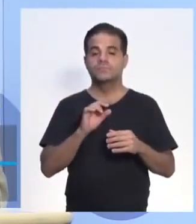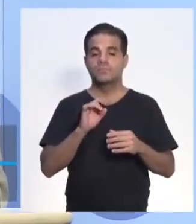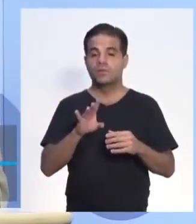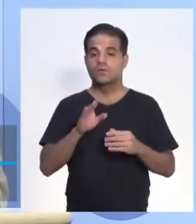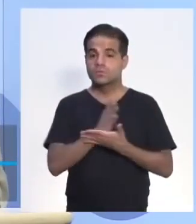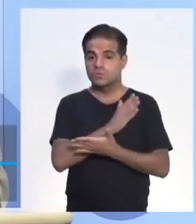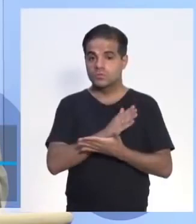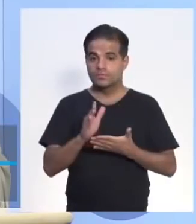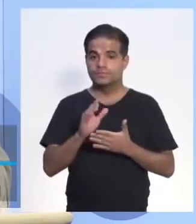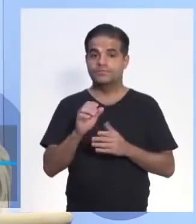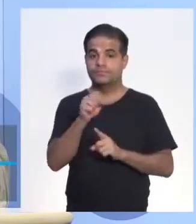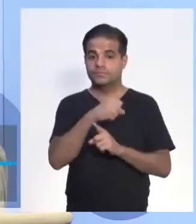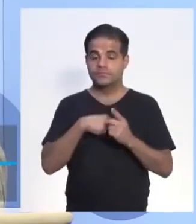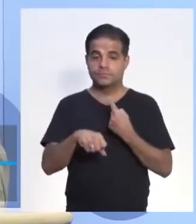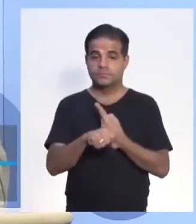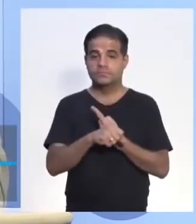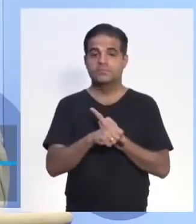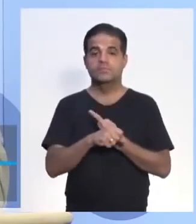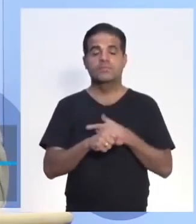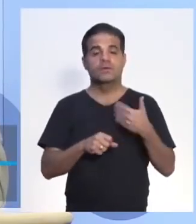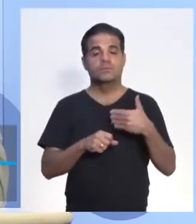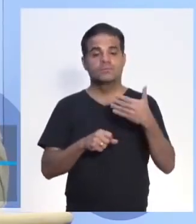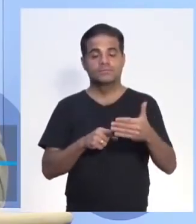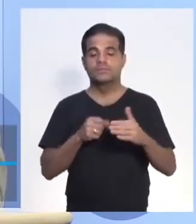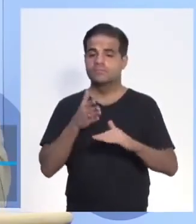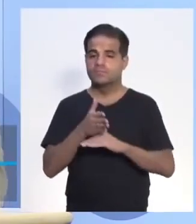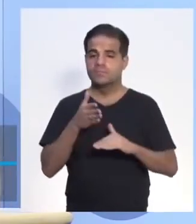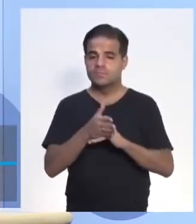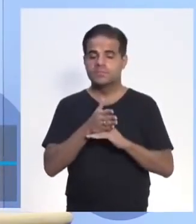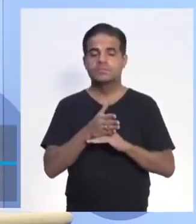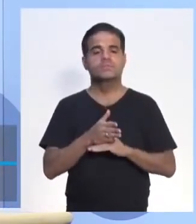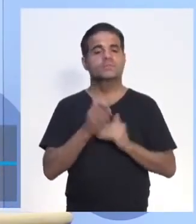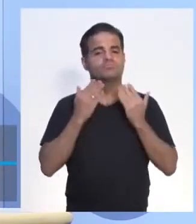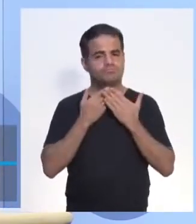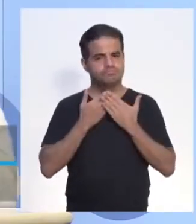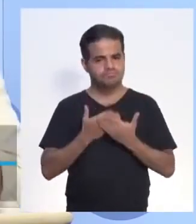do outro. Olha que legal a participação de